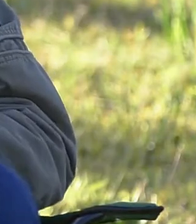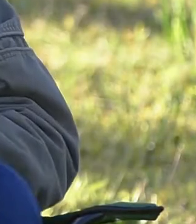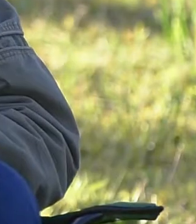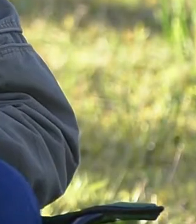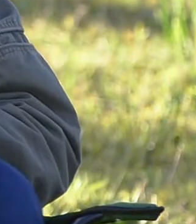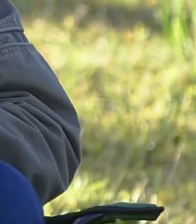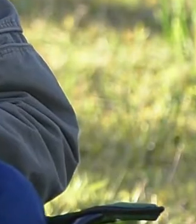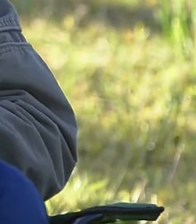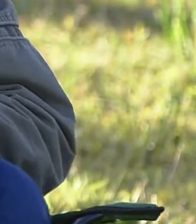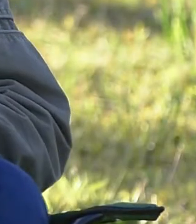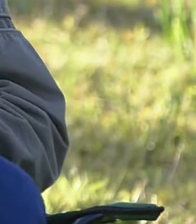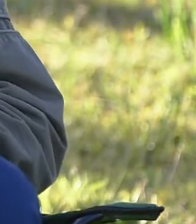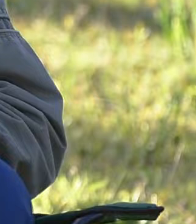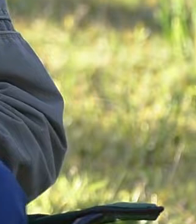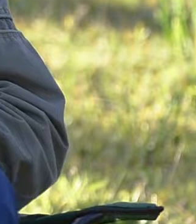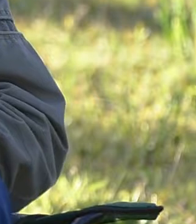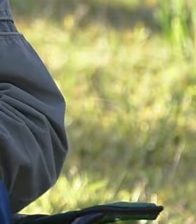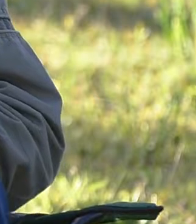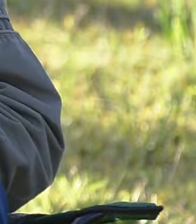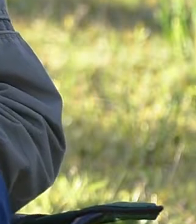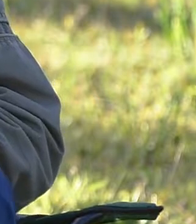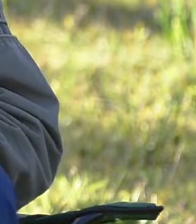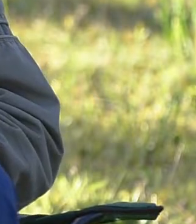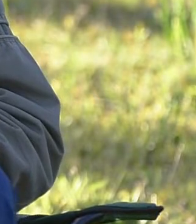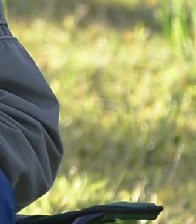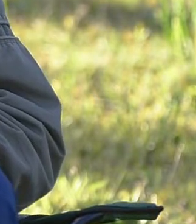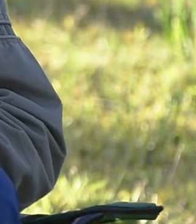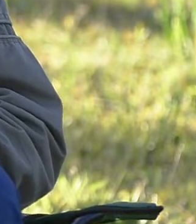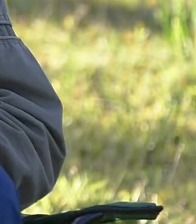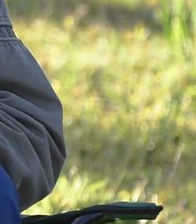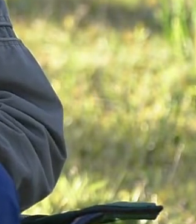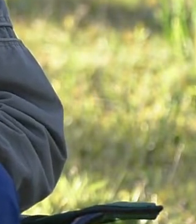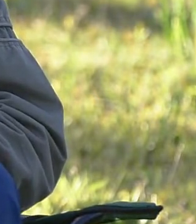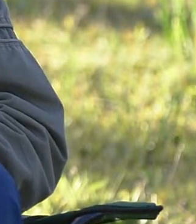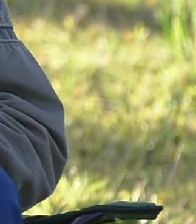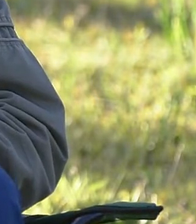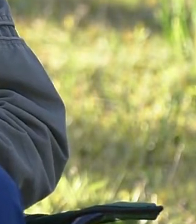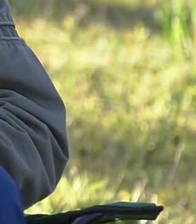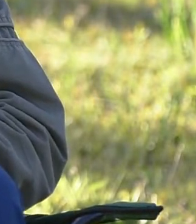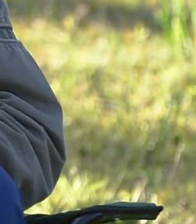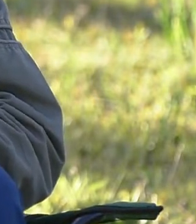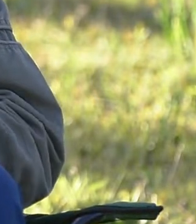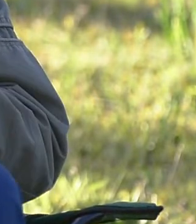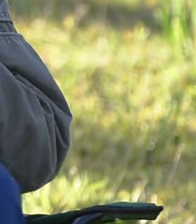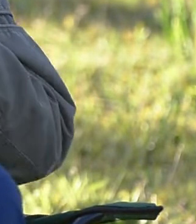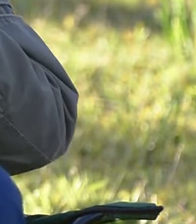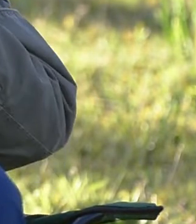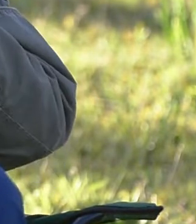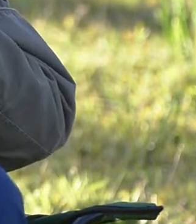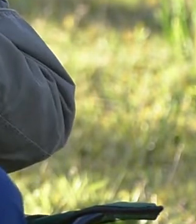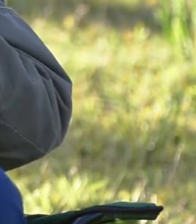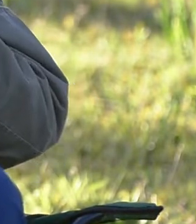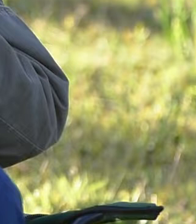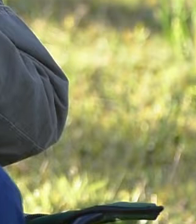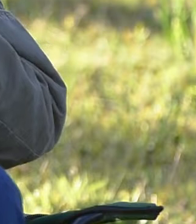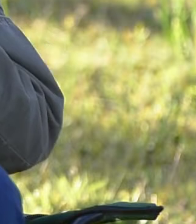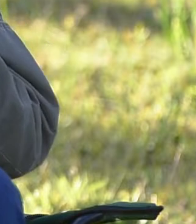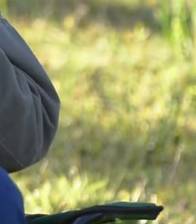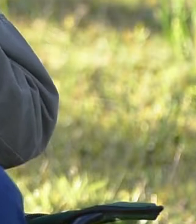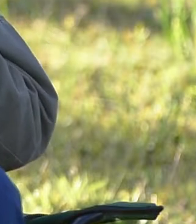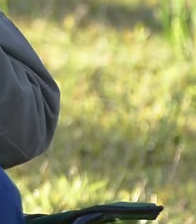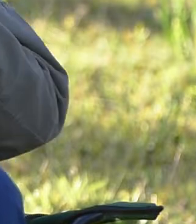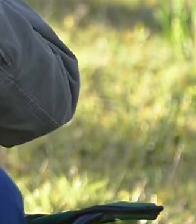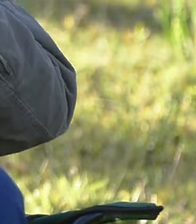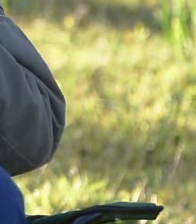femininos. Então, se eu chegar aqui pensando, eu vou dizer, essa araucária aqui, ela está